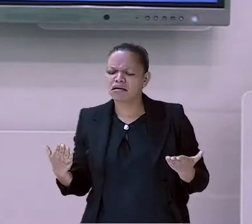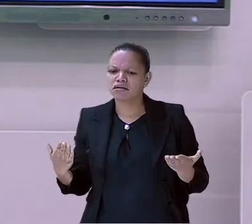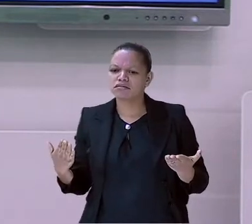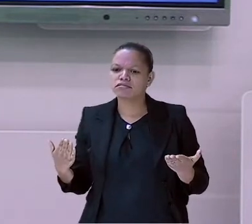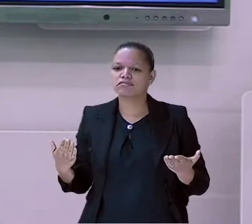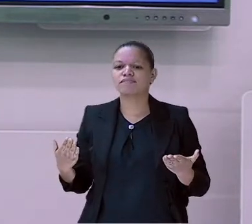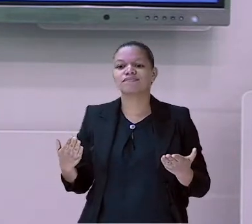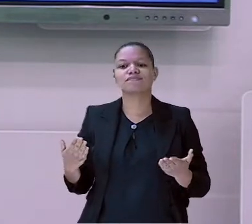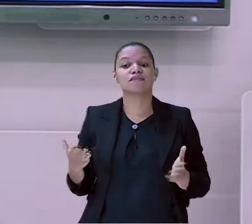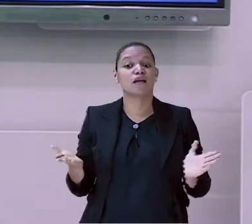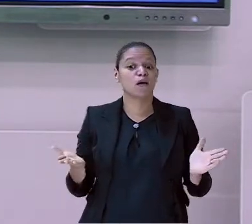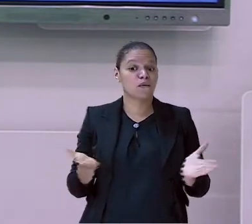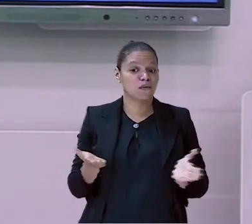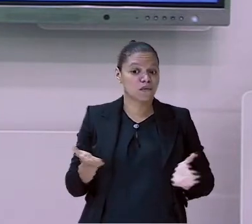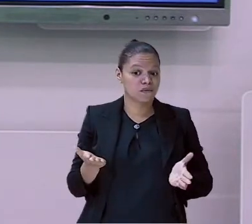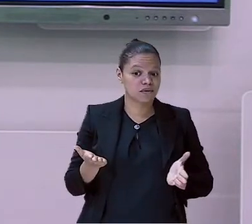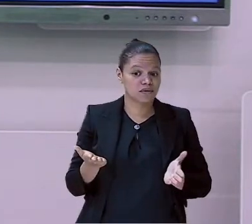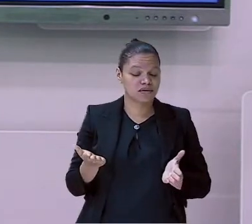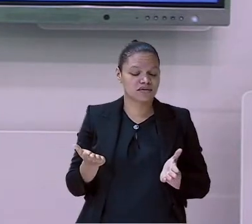aula.